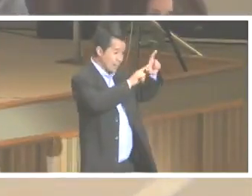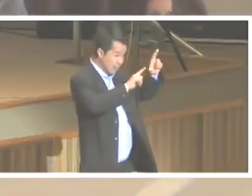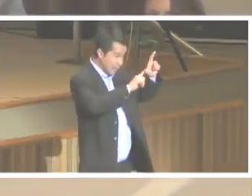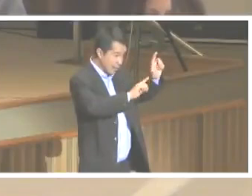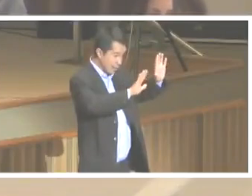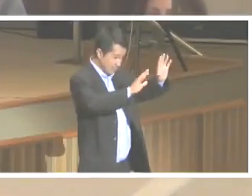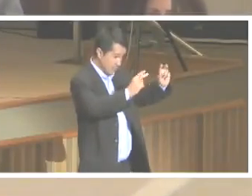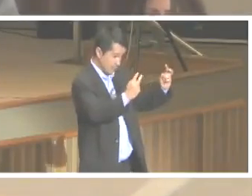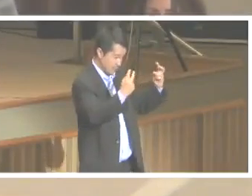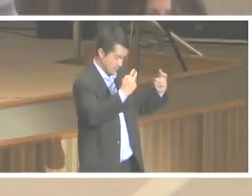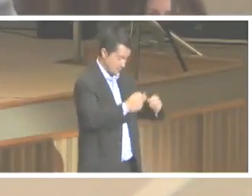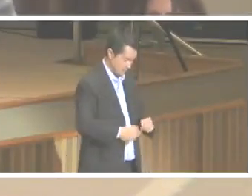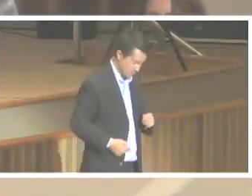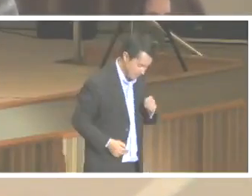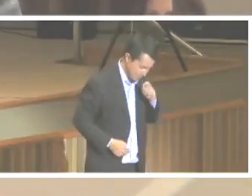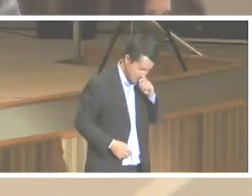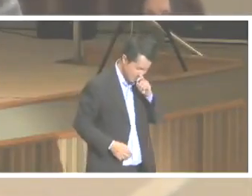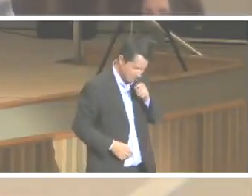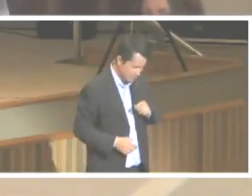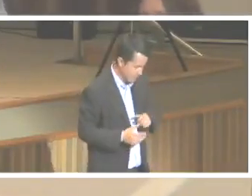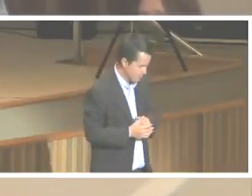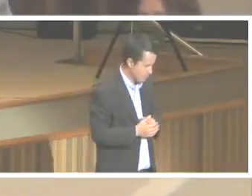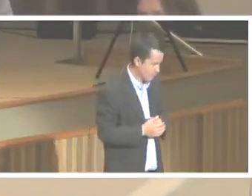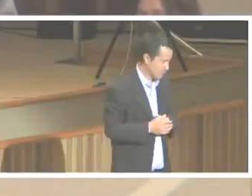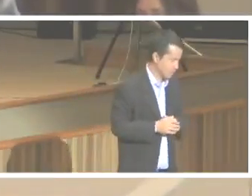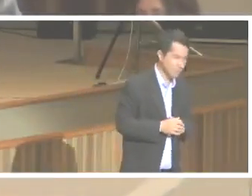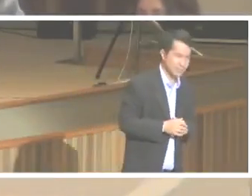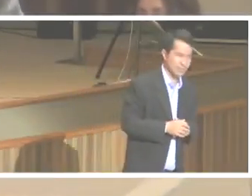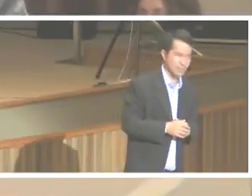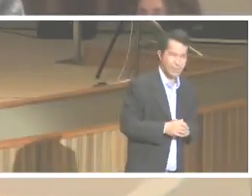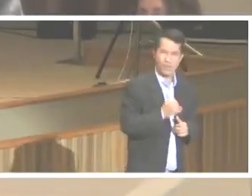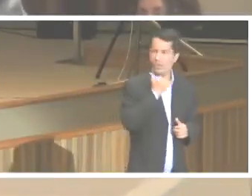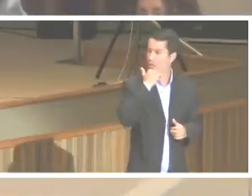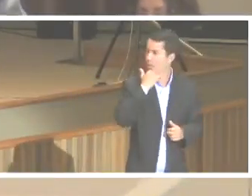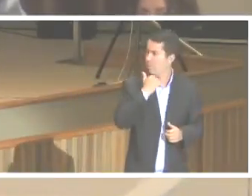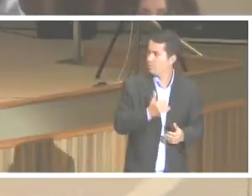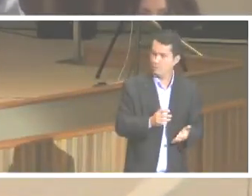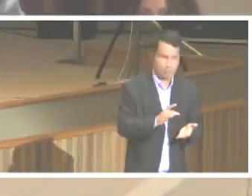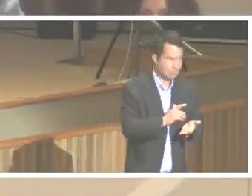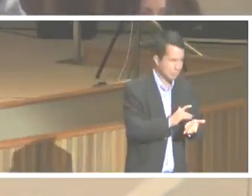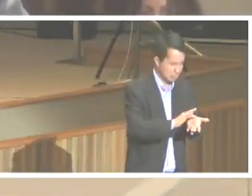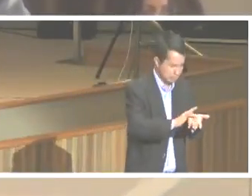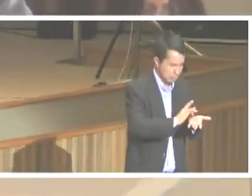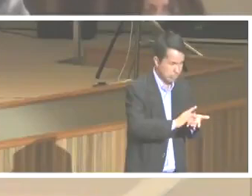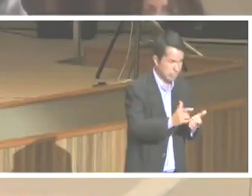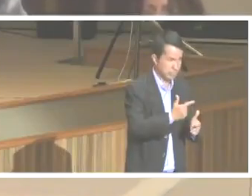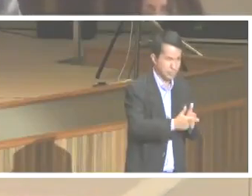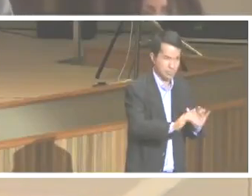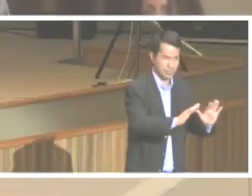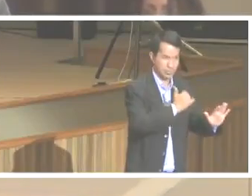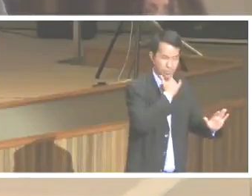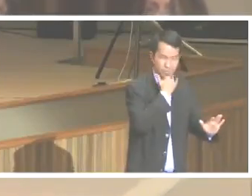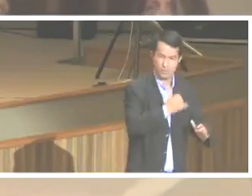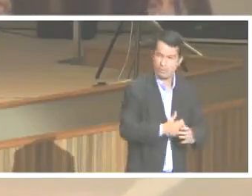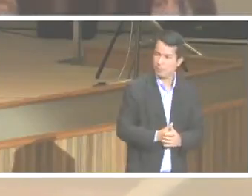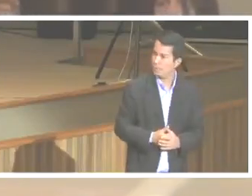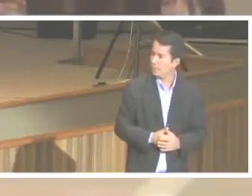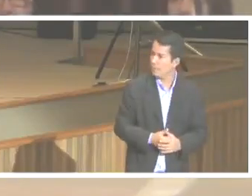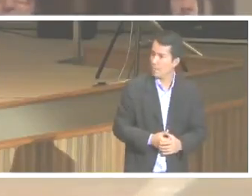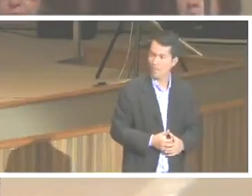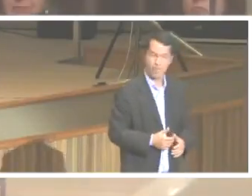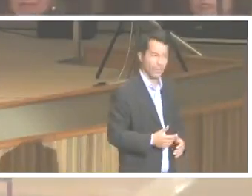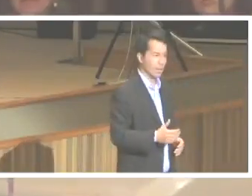diz assim roupa outra vez me perdi aqui o meu